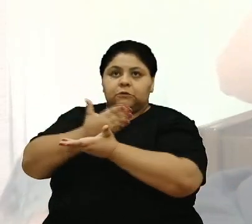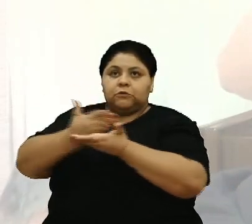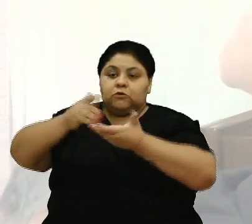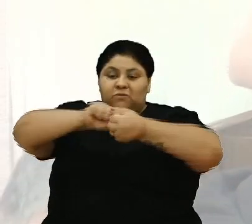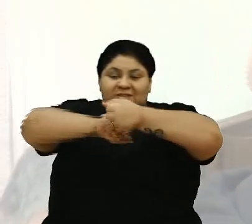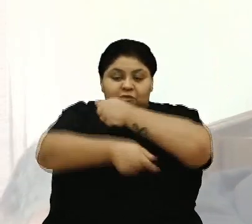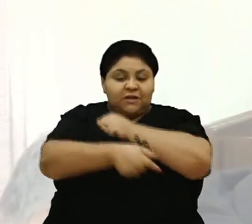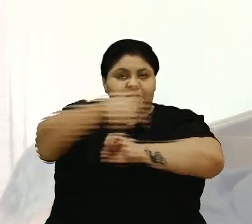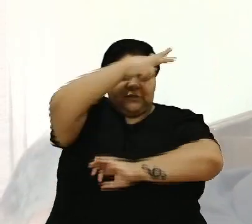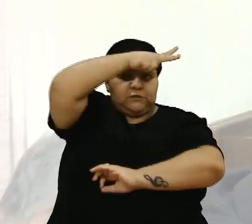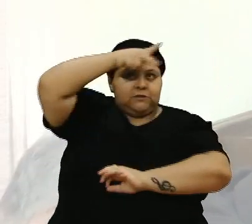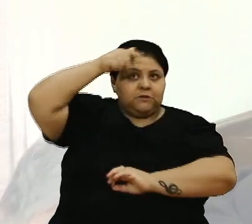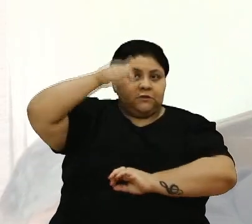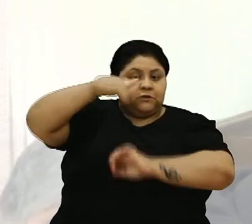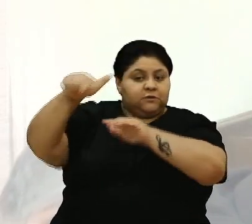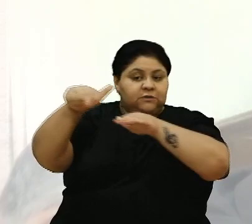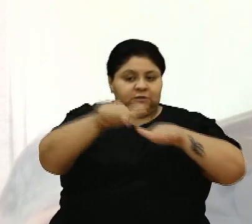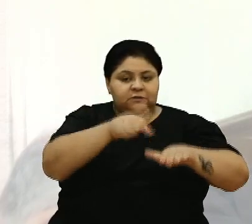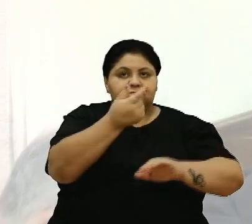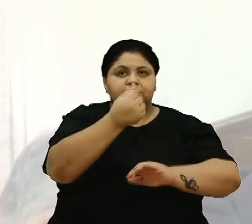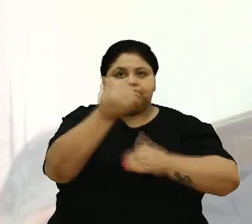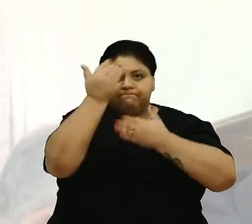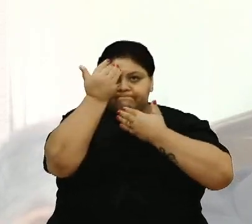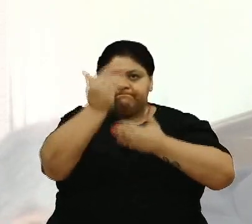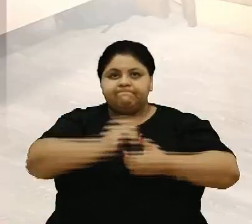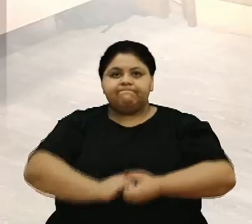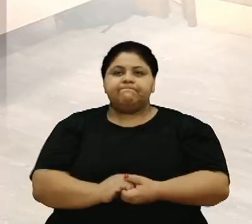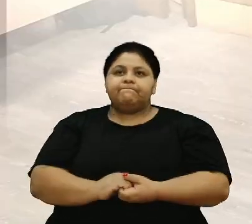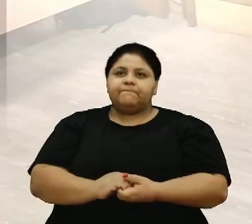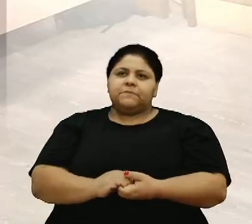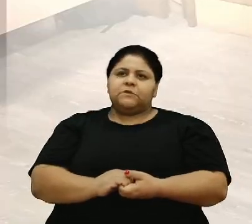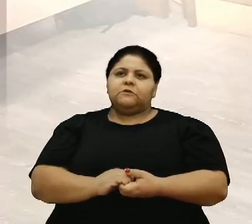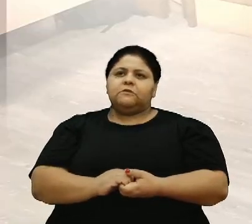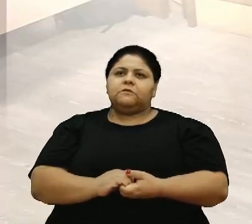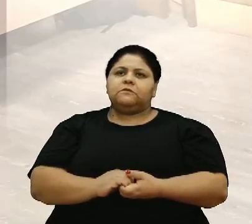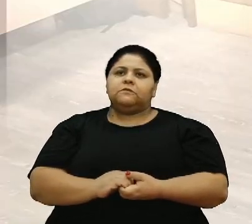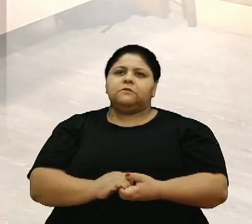prefeitura essa semana ainda esse dinheiro. Obrigado. Grande expediente, próximo.